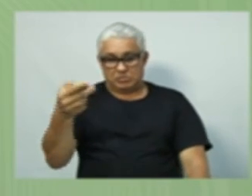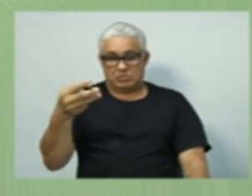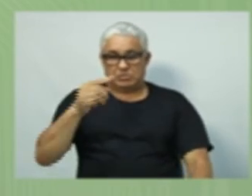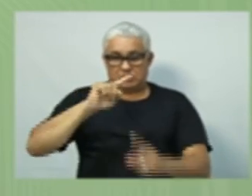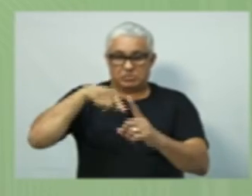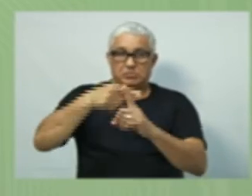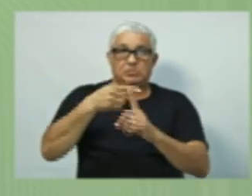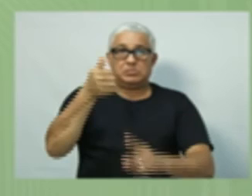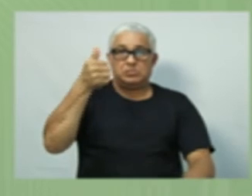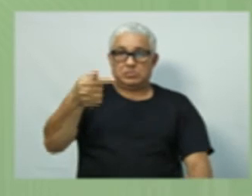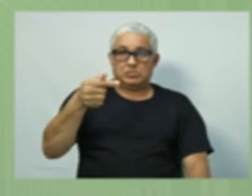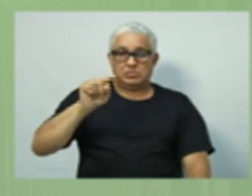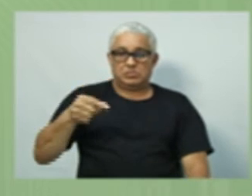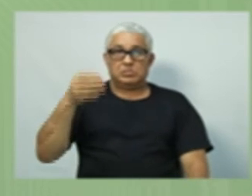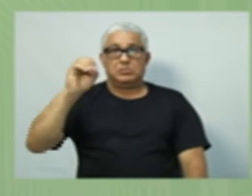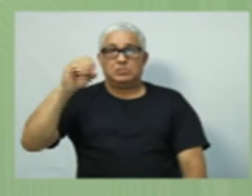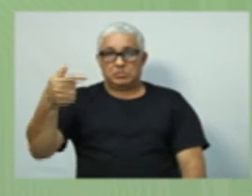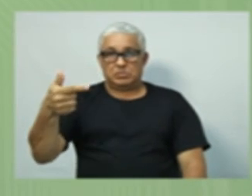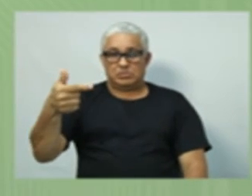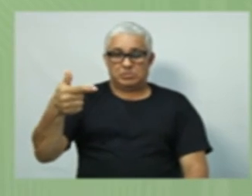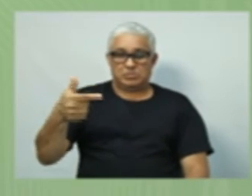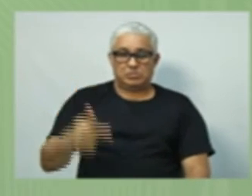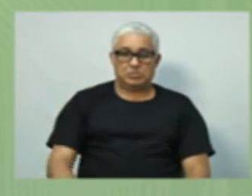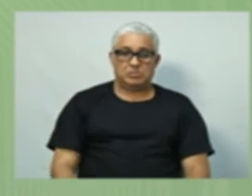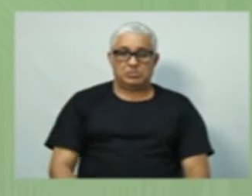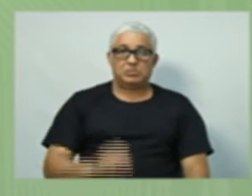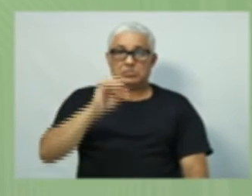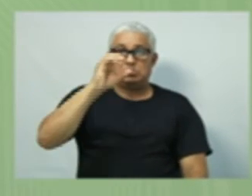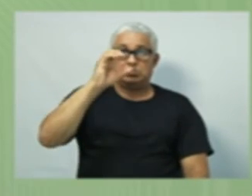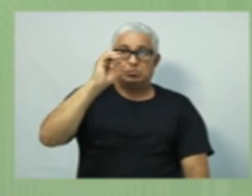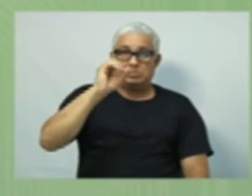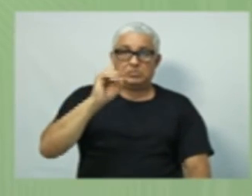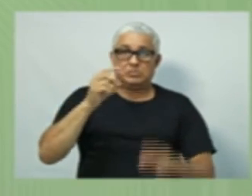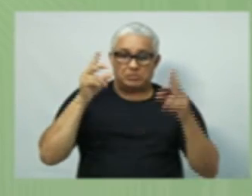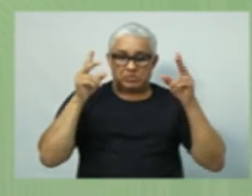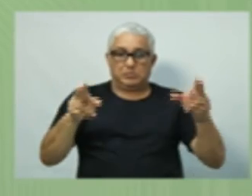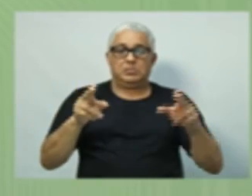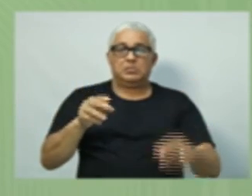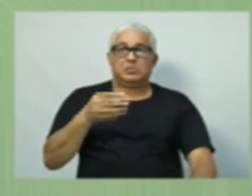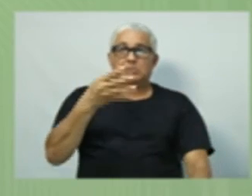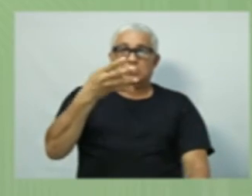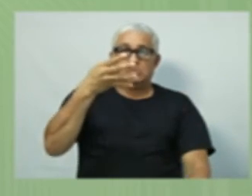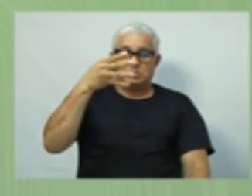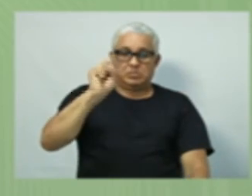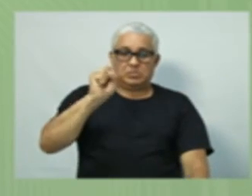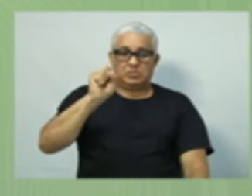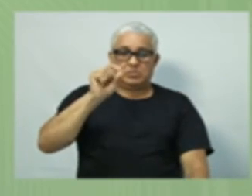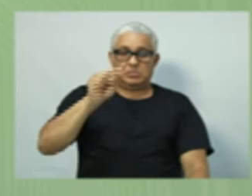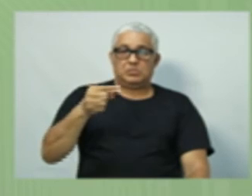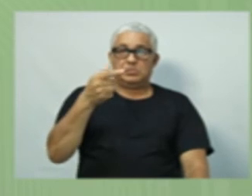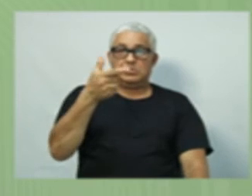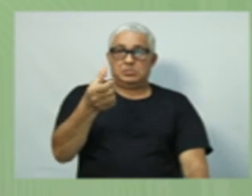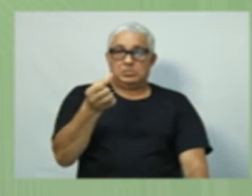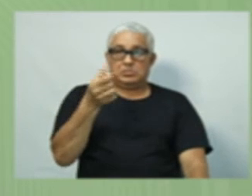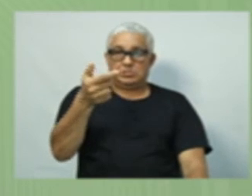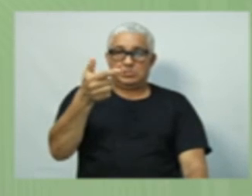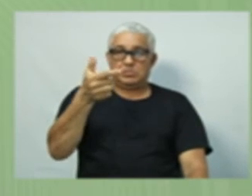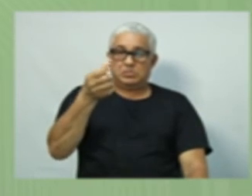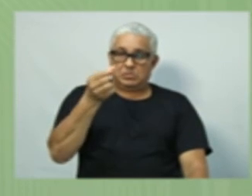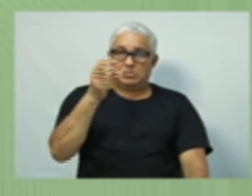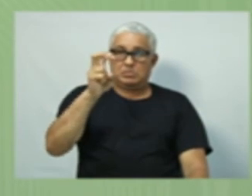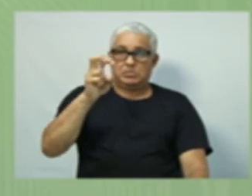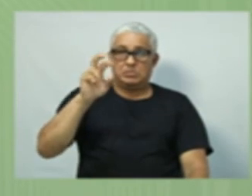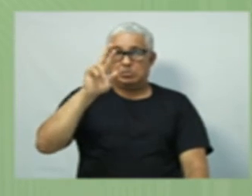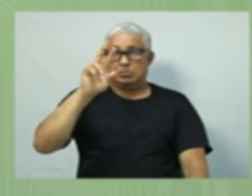atuação do estoque mas 17,02 que o prazo médio de recebimento de venda ciclo operacional é 48,65